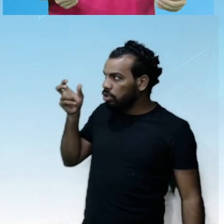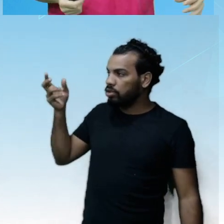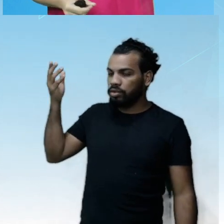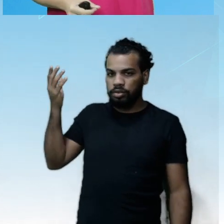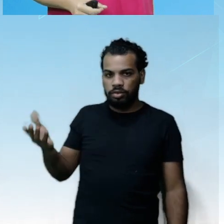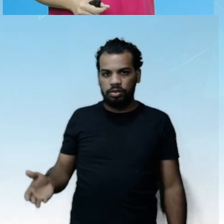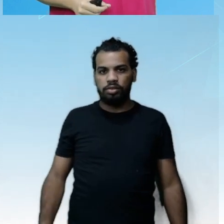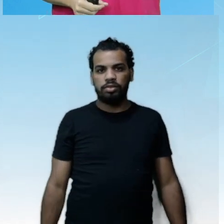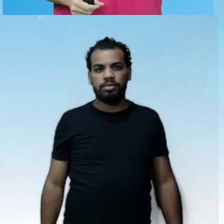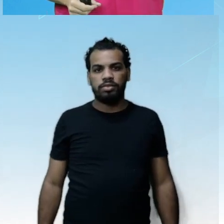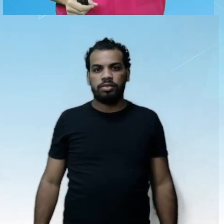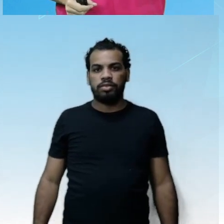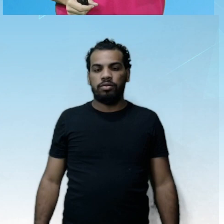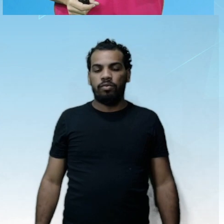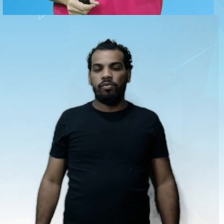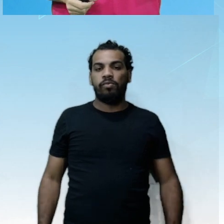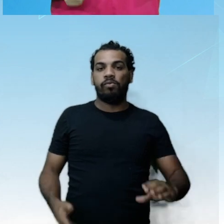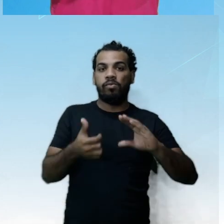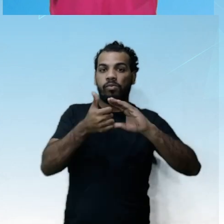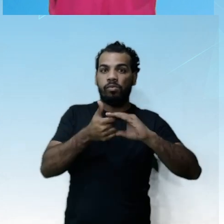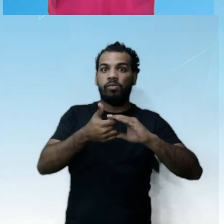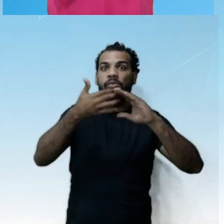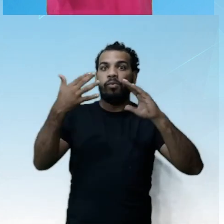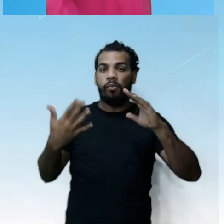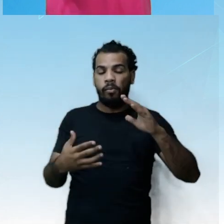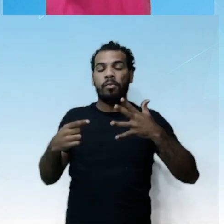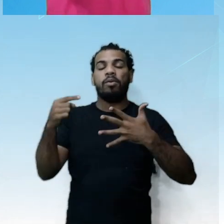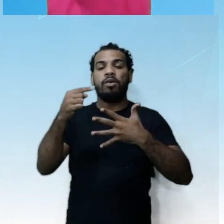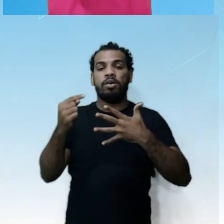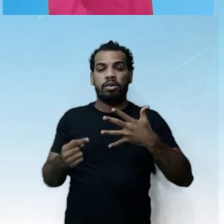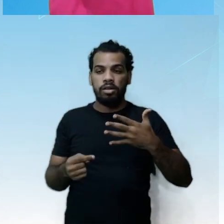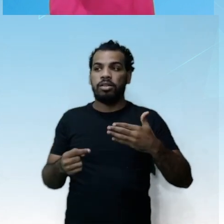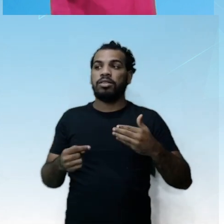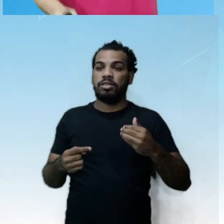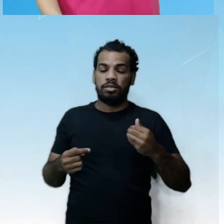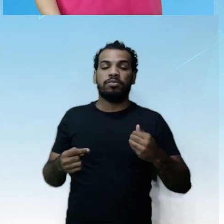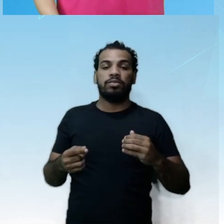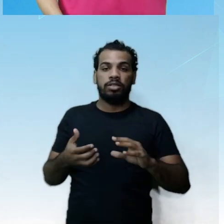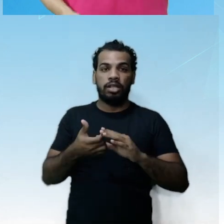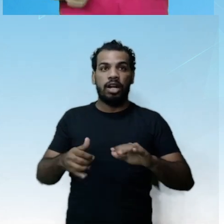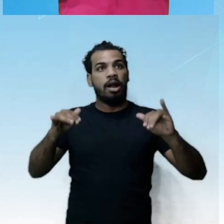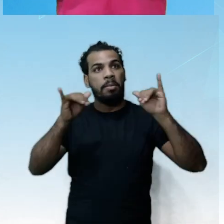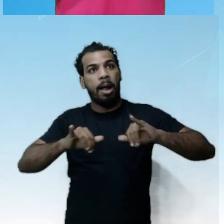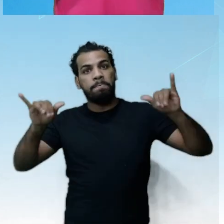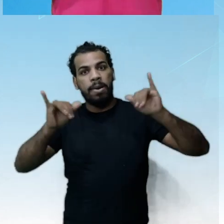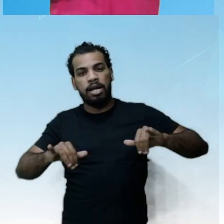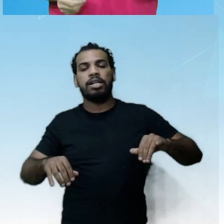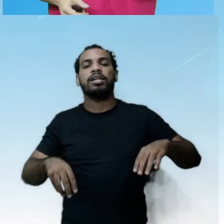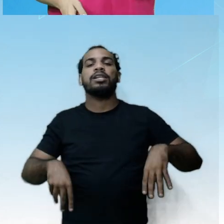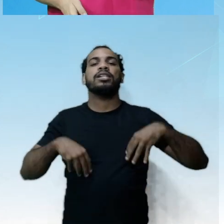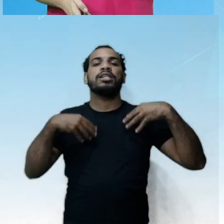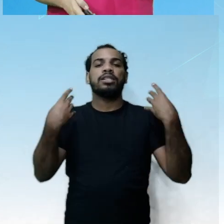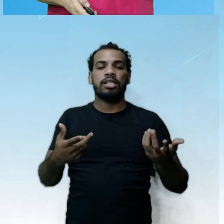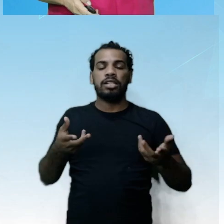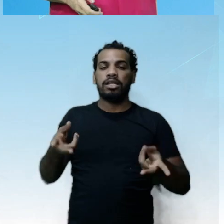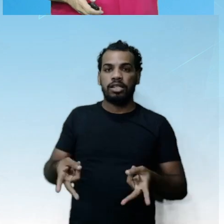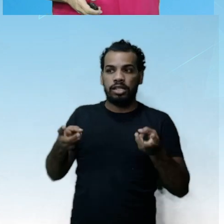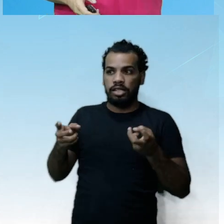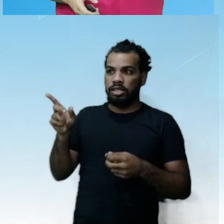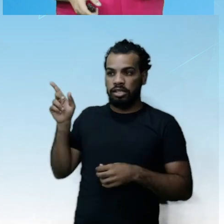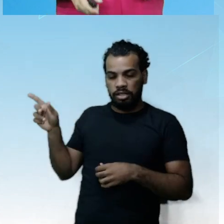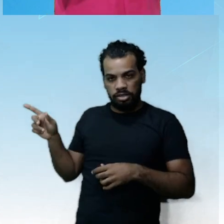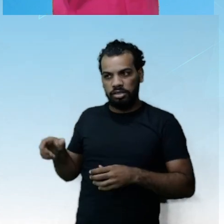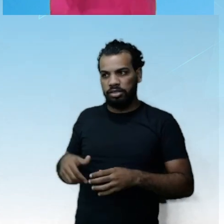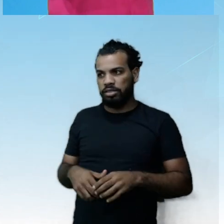híbrido. Ele tem características do quadrinho e características da campanha. Então observem isso aqui.